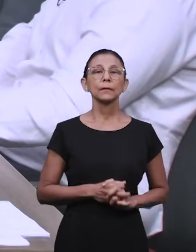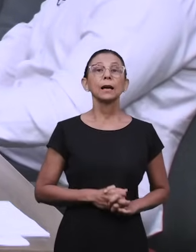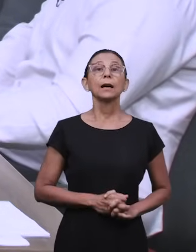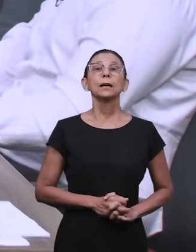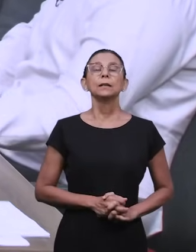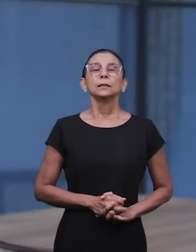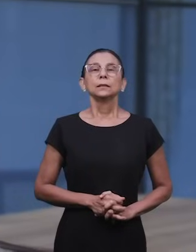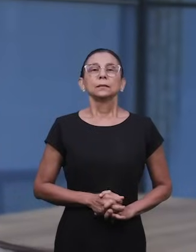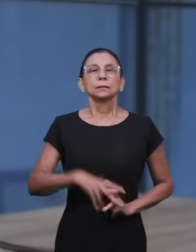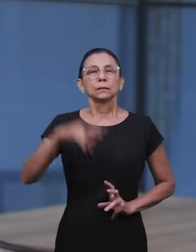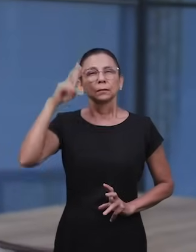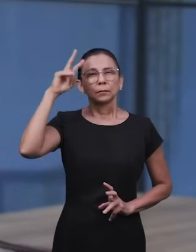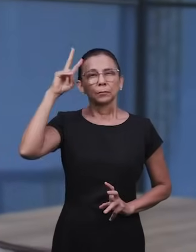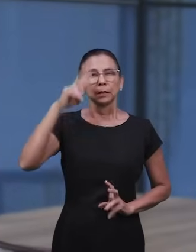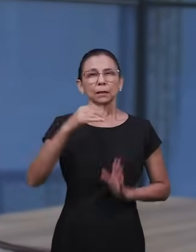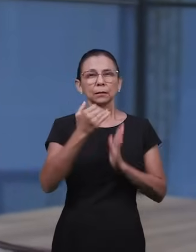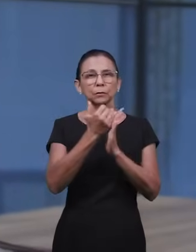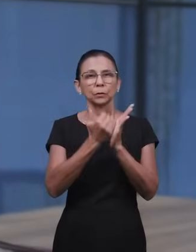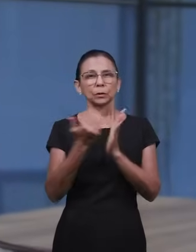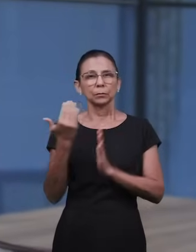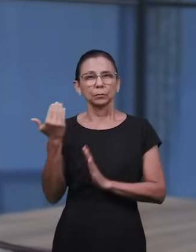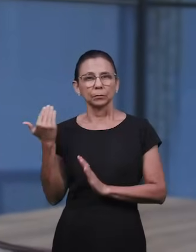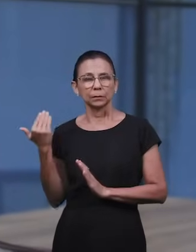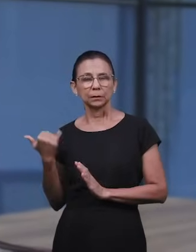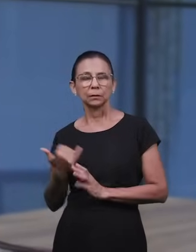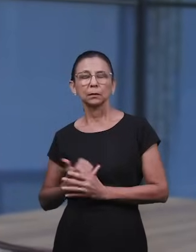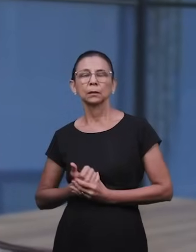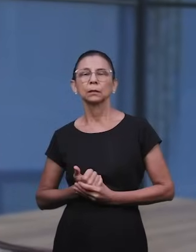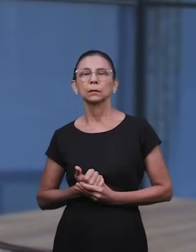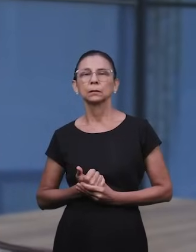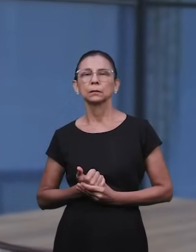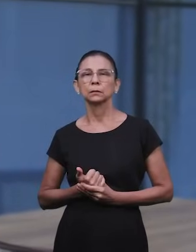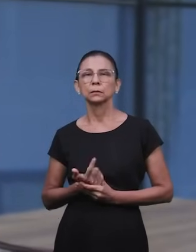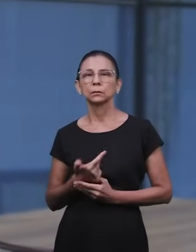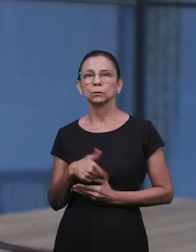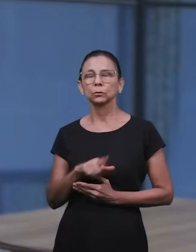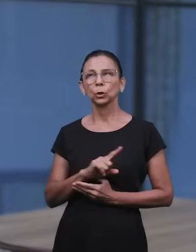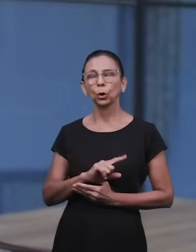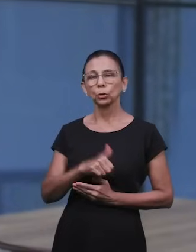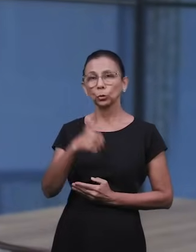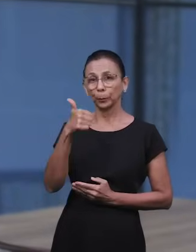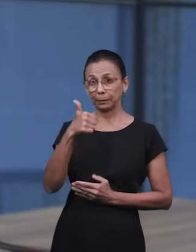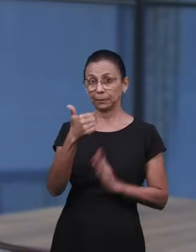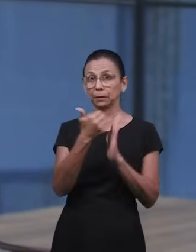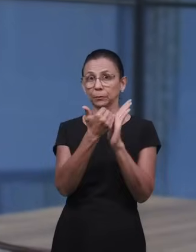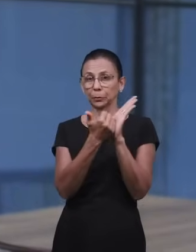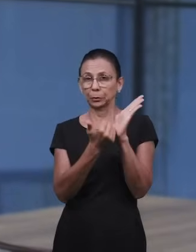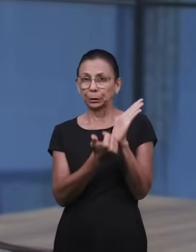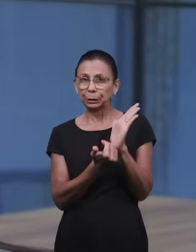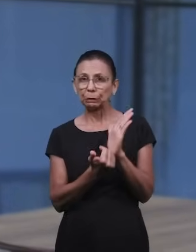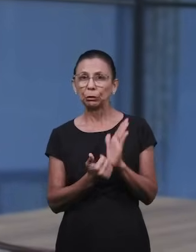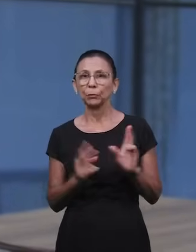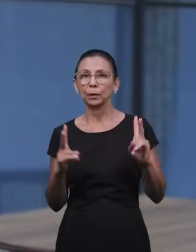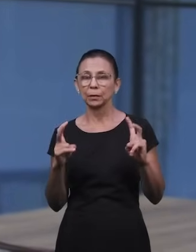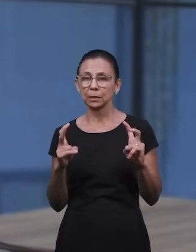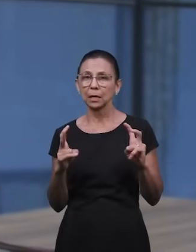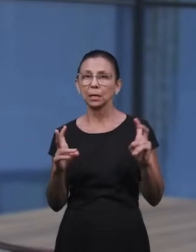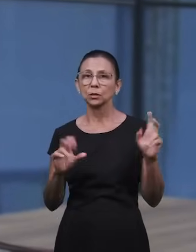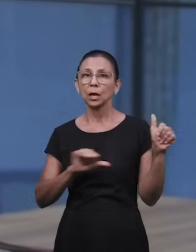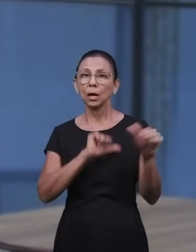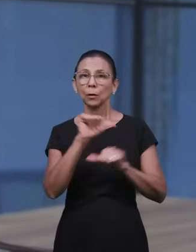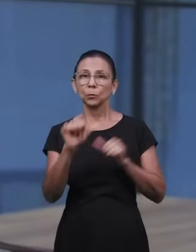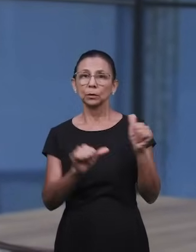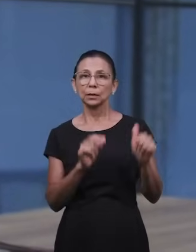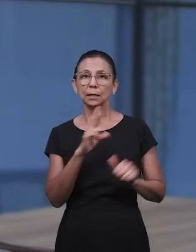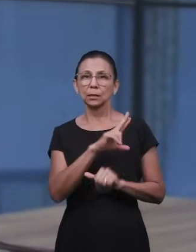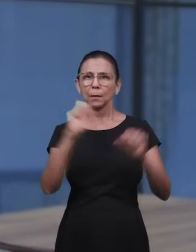vidas. E apenas para lembrar, né, que nos episódios anteriores nós discutimos. No primeiro episódio, que tratamos a